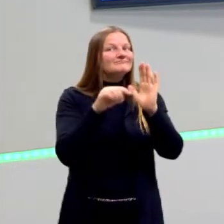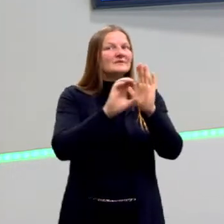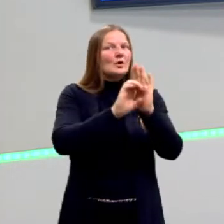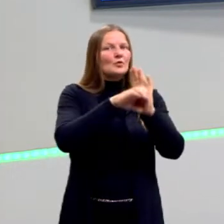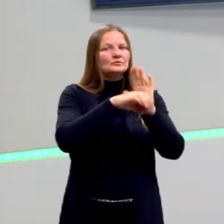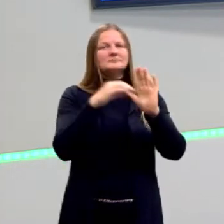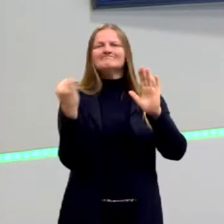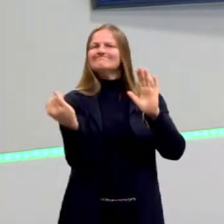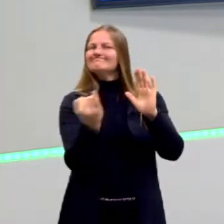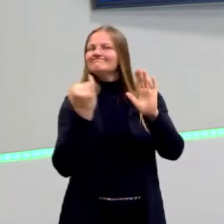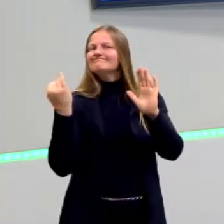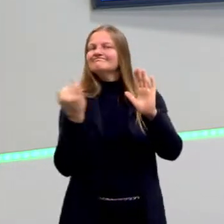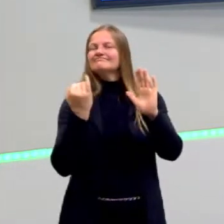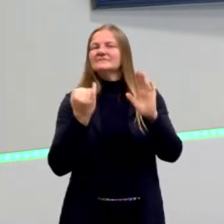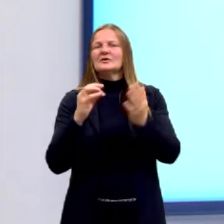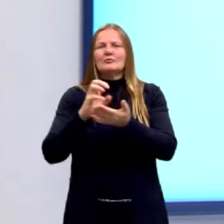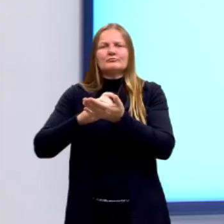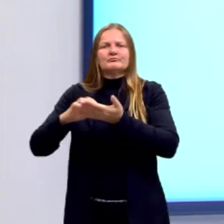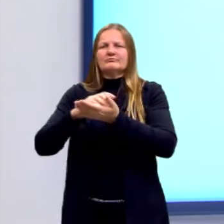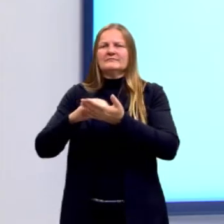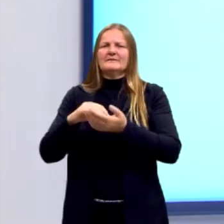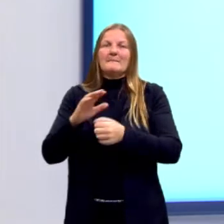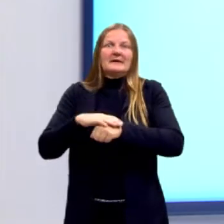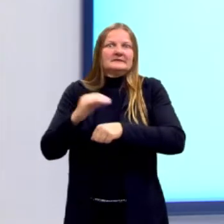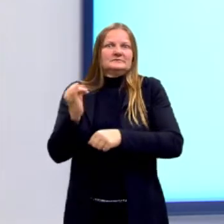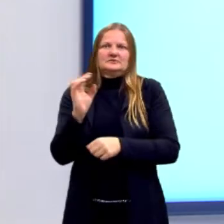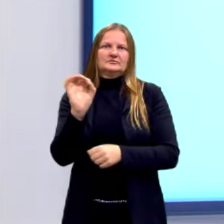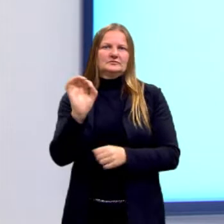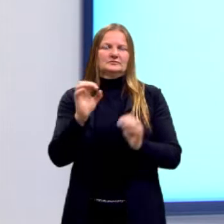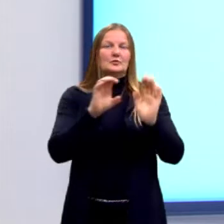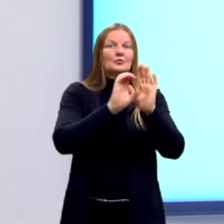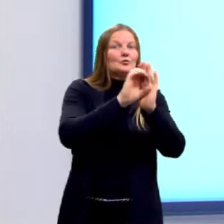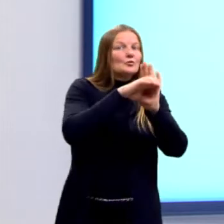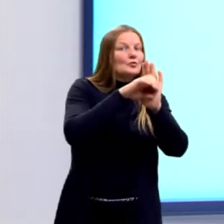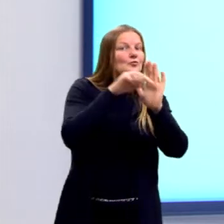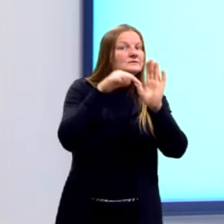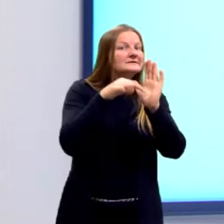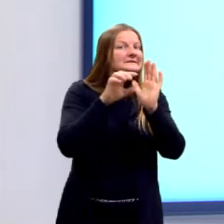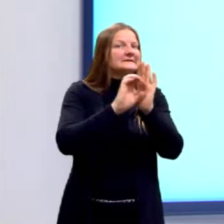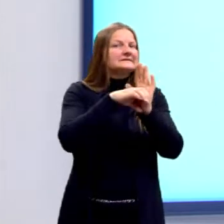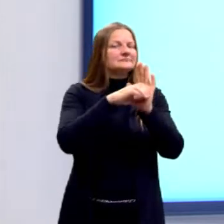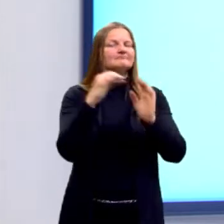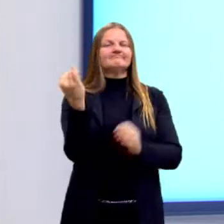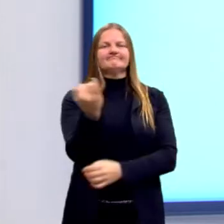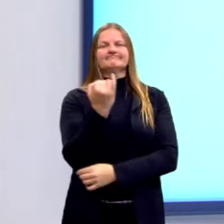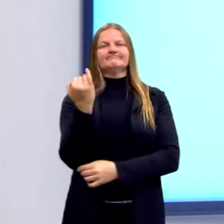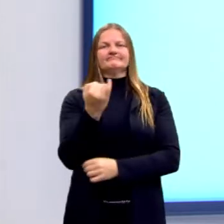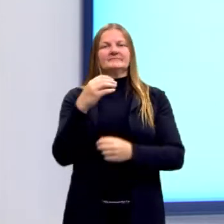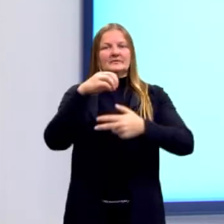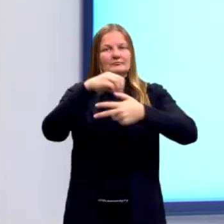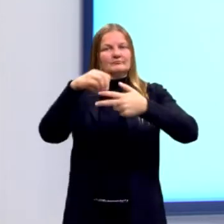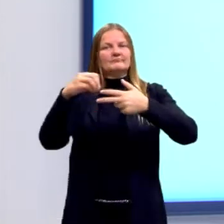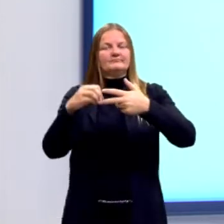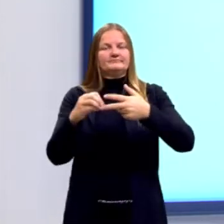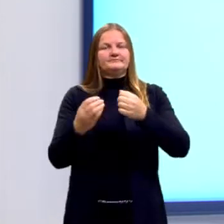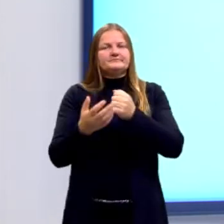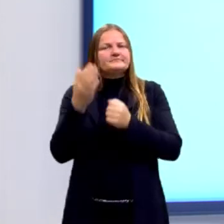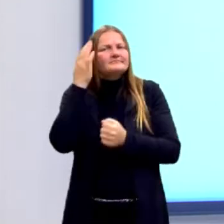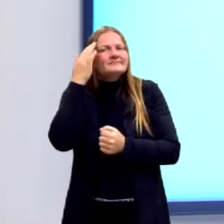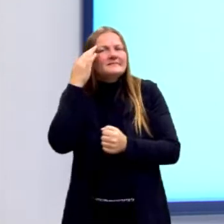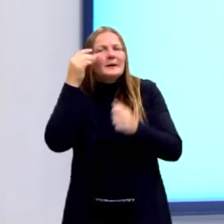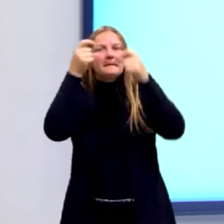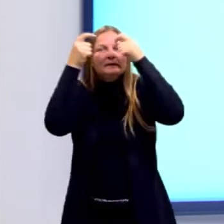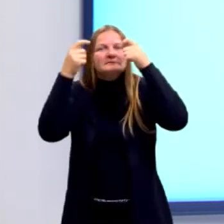as contas elas acabam não aparecendo tanto no ENEM né mas é importante a gente saber o básico